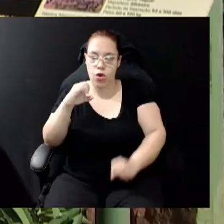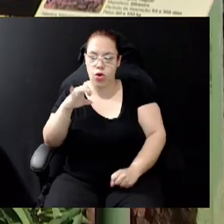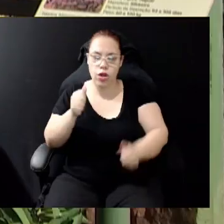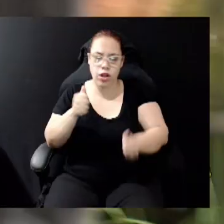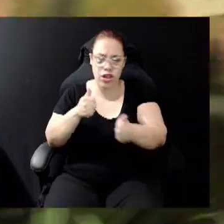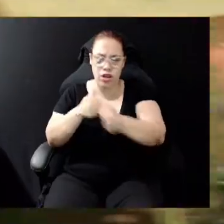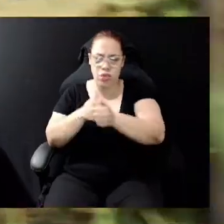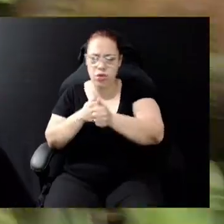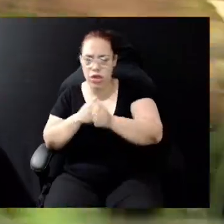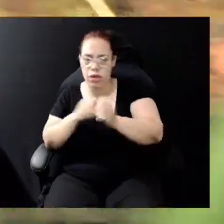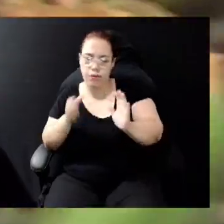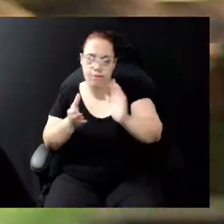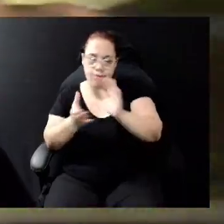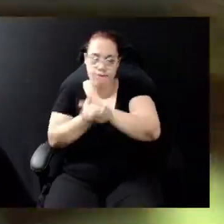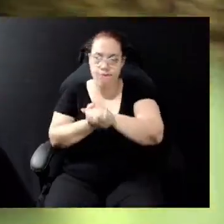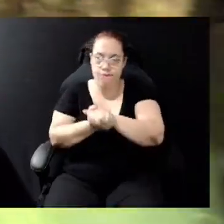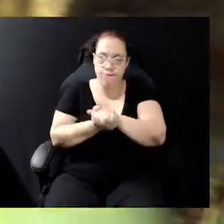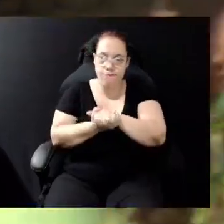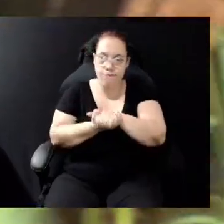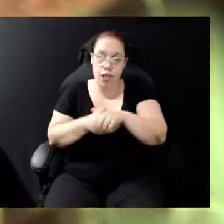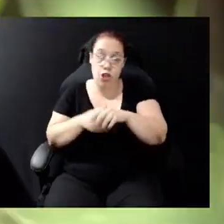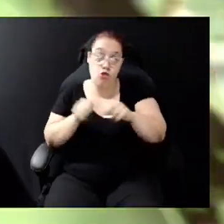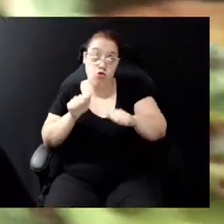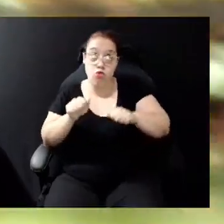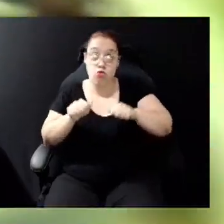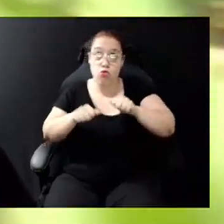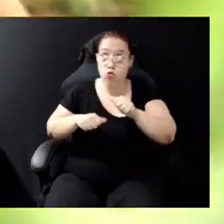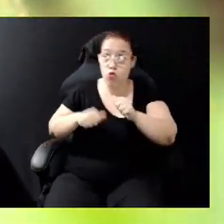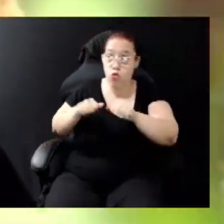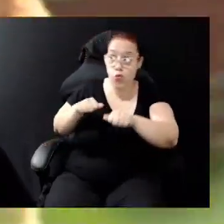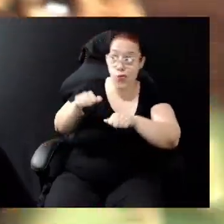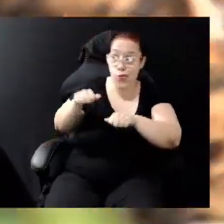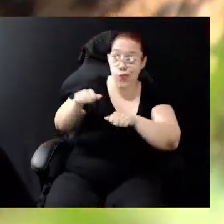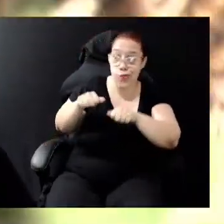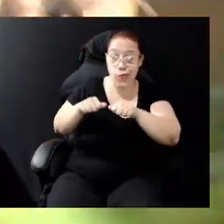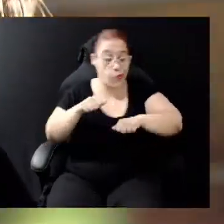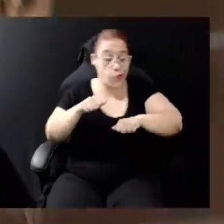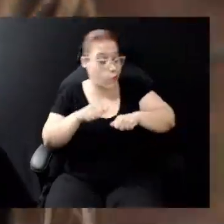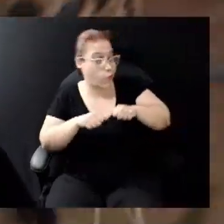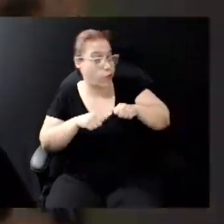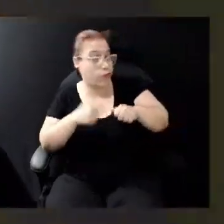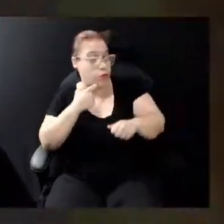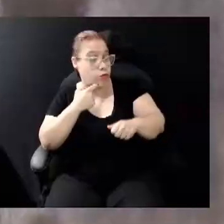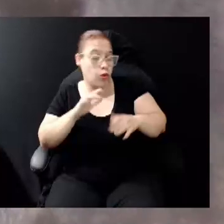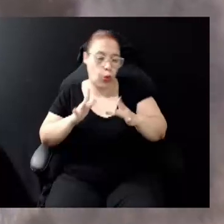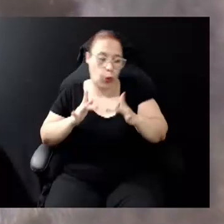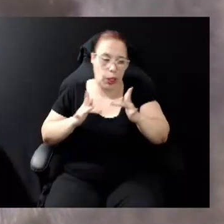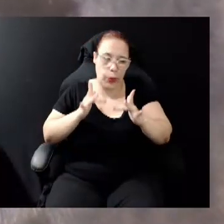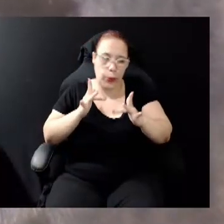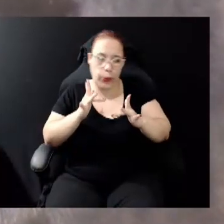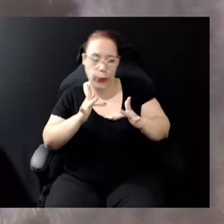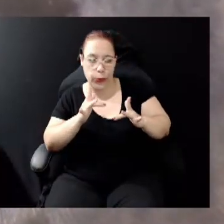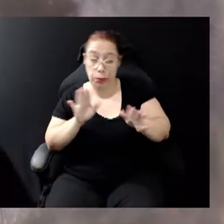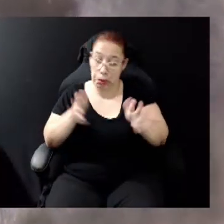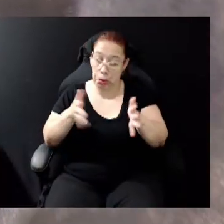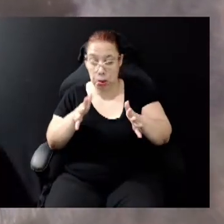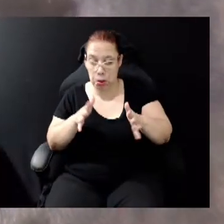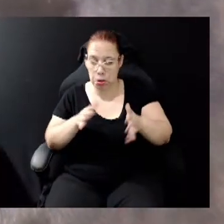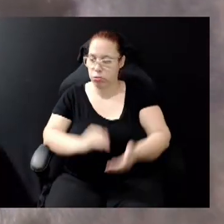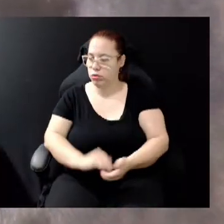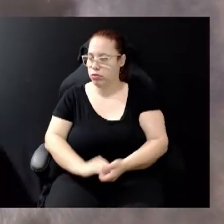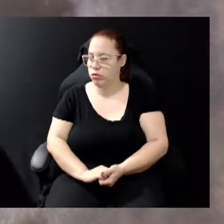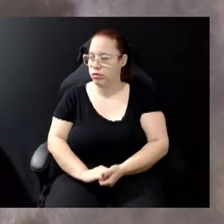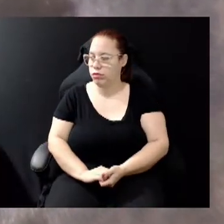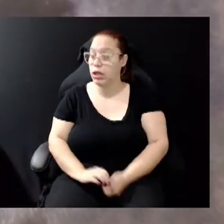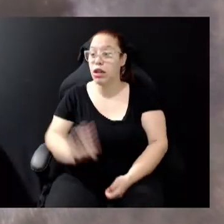casal, tem todo o evento da corte, né, do namoro ali em si, E aí, se a gente